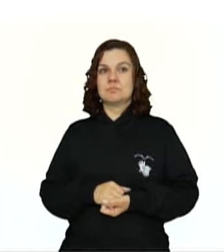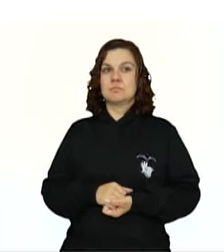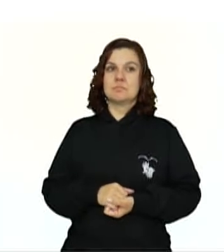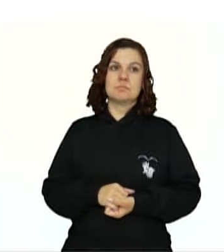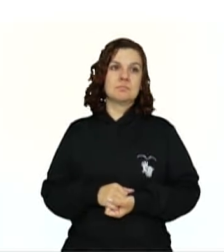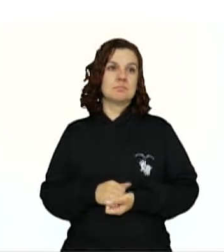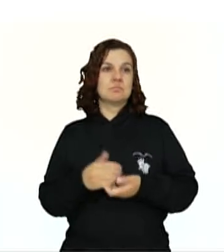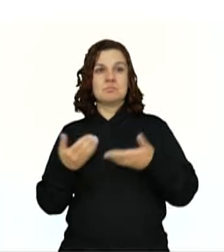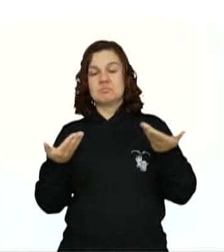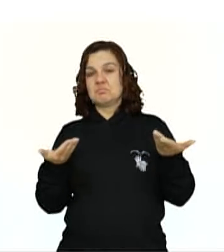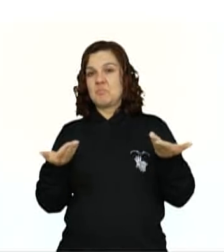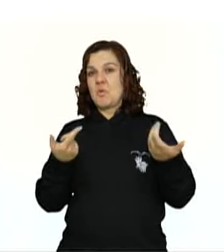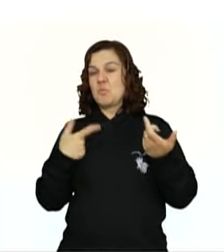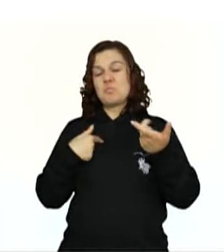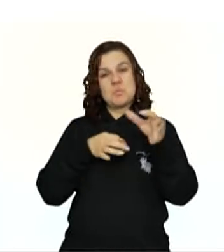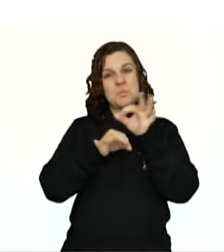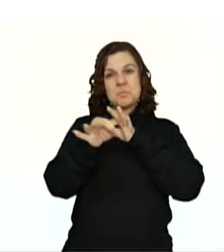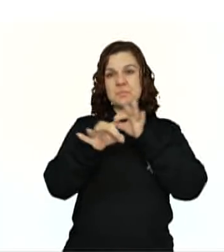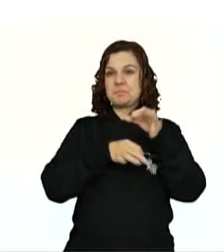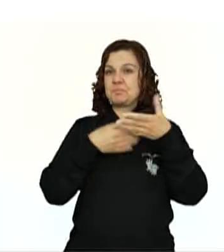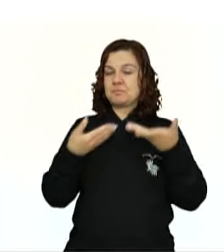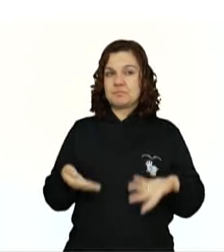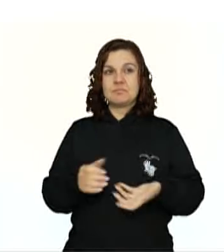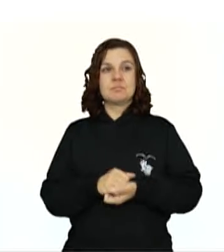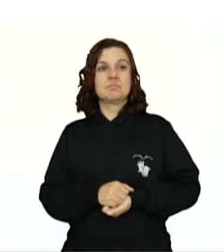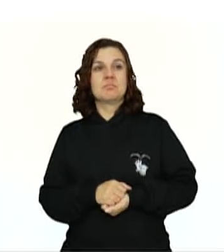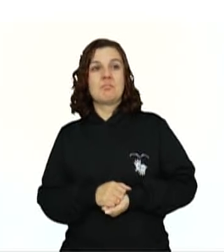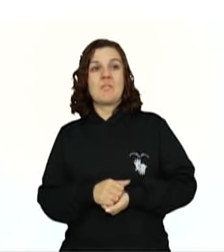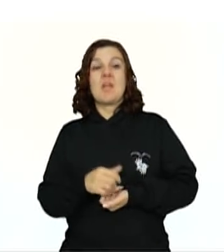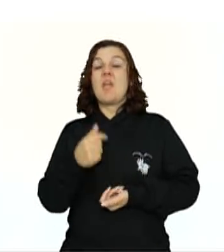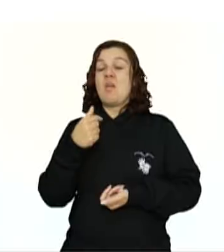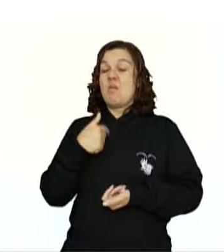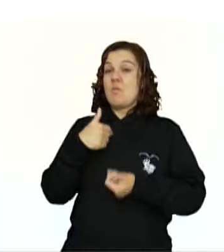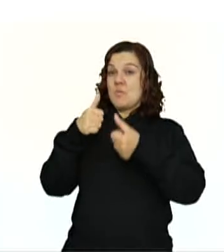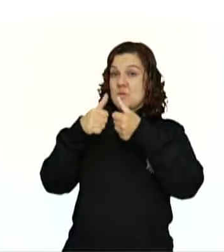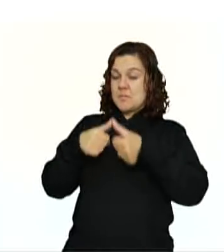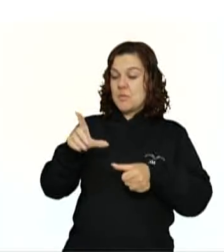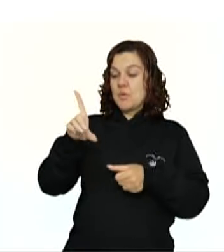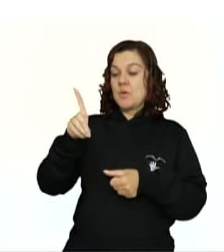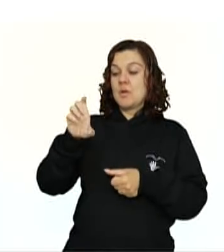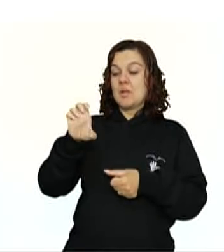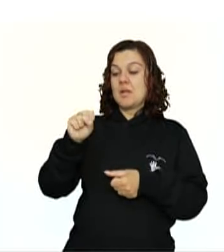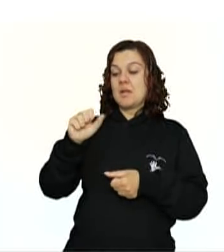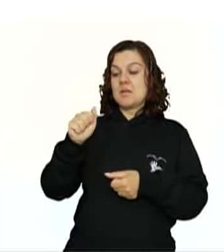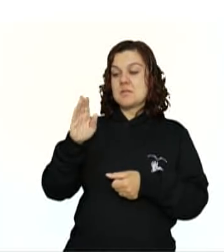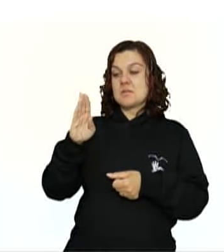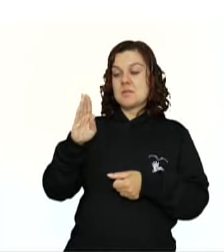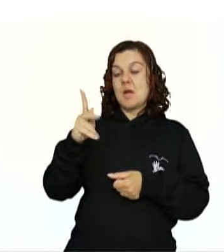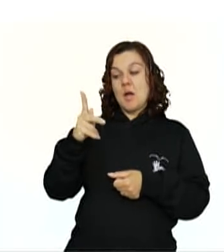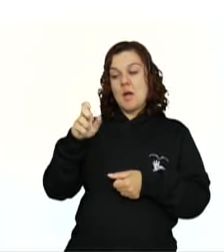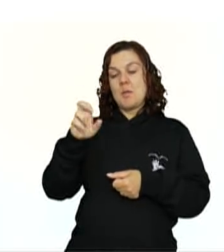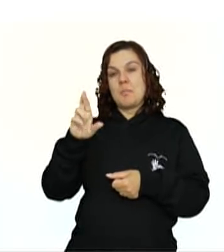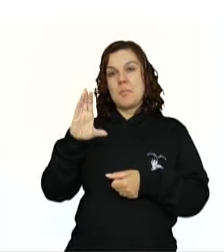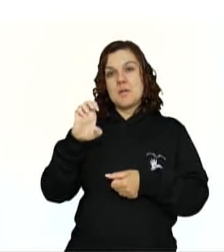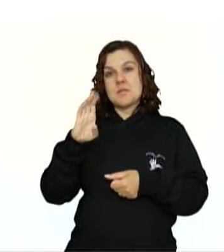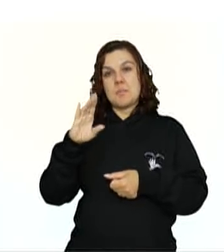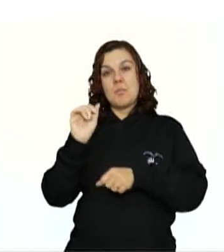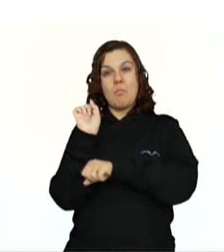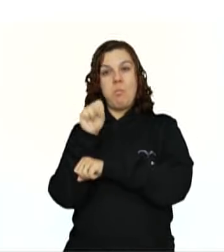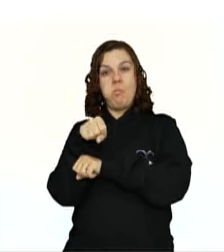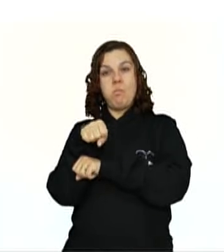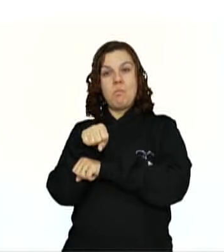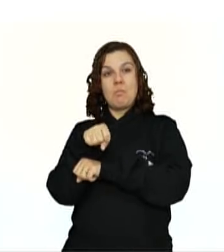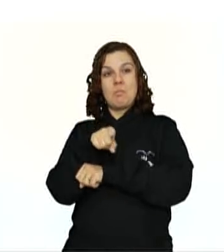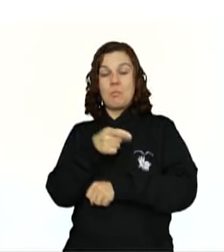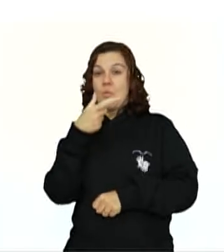digamos assim, que não planeja algo. Como estava desapercebido, foi enganado